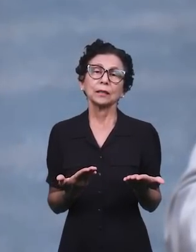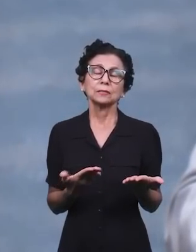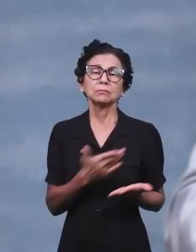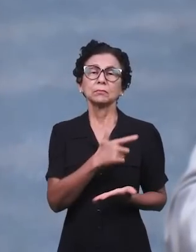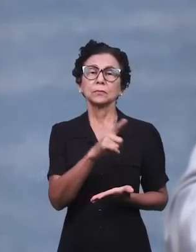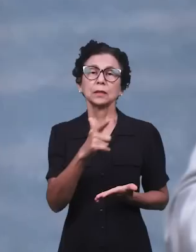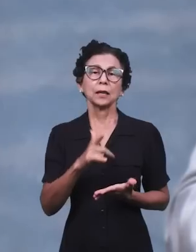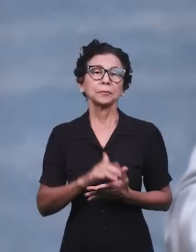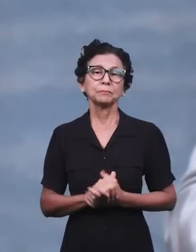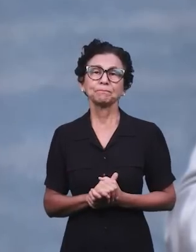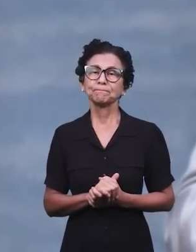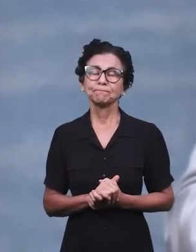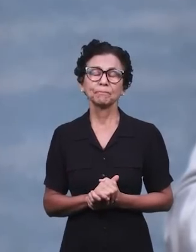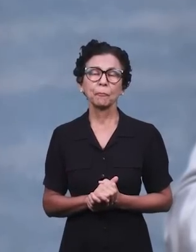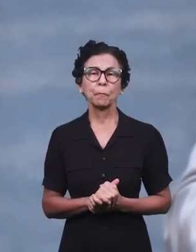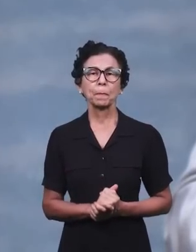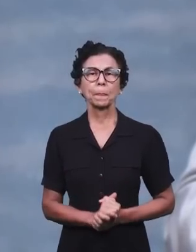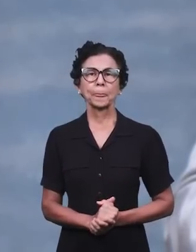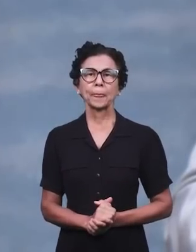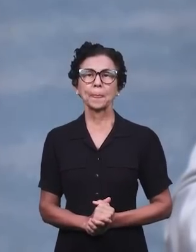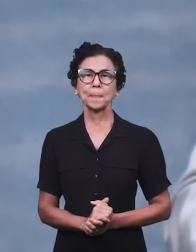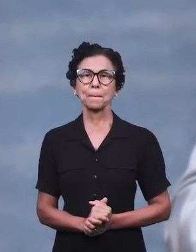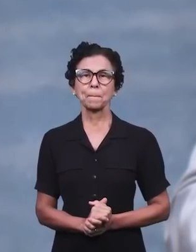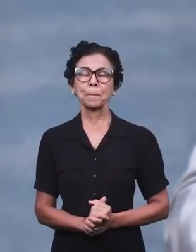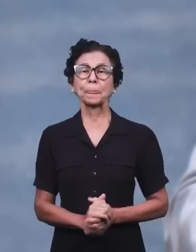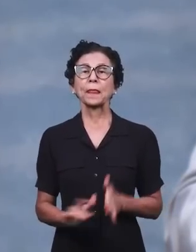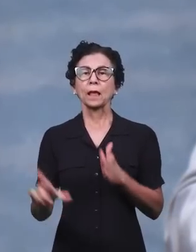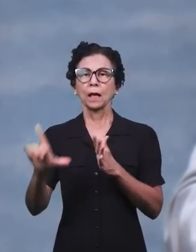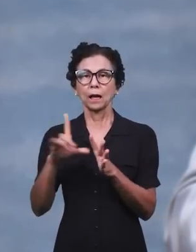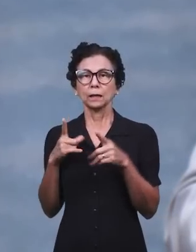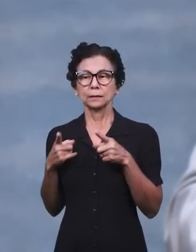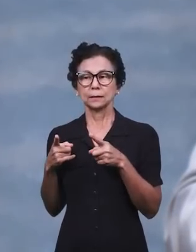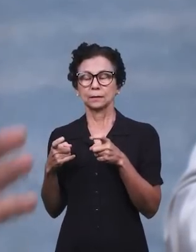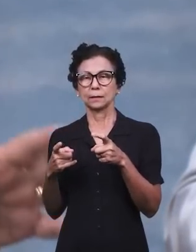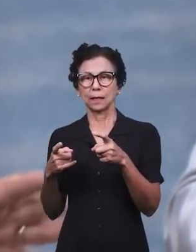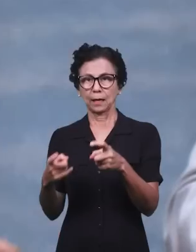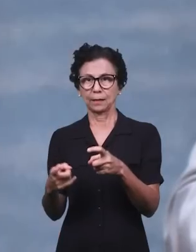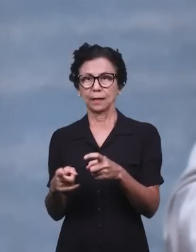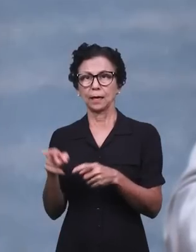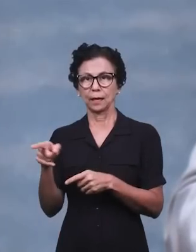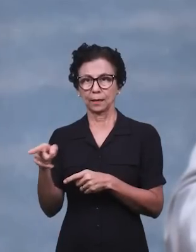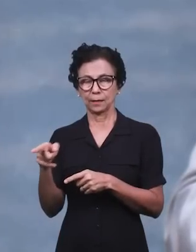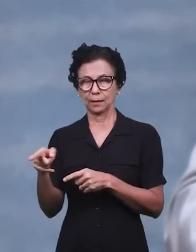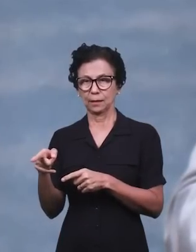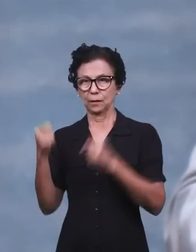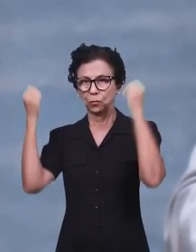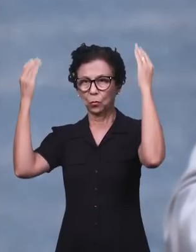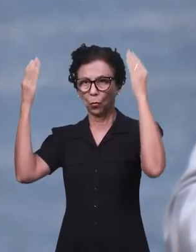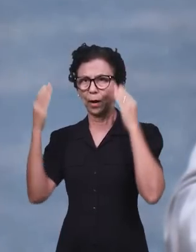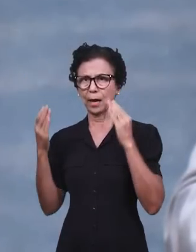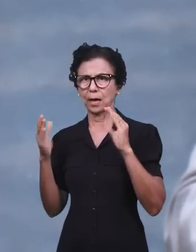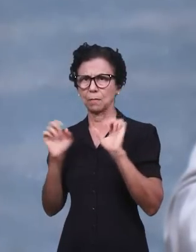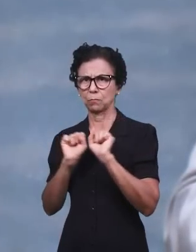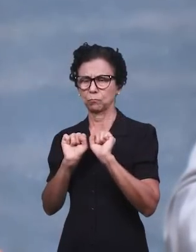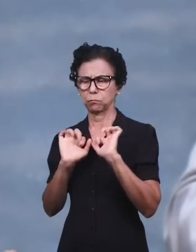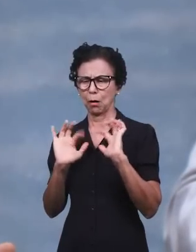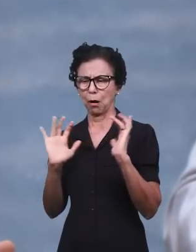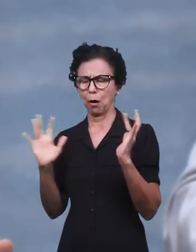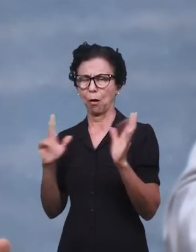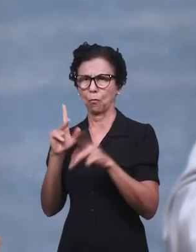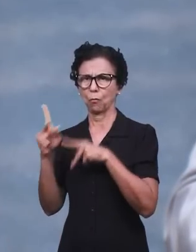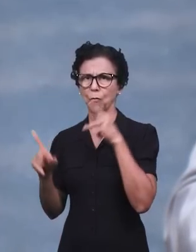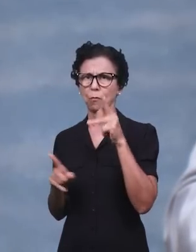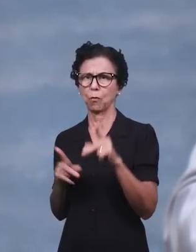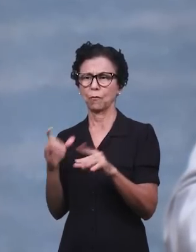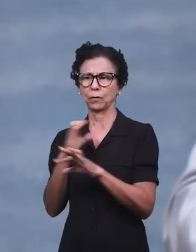foram para a batalha, quer dizer, antes da batalha, eles fizeram um culto de glorificação antes. Quer dizer, isso aí